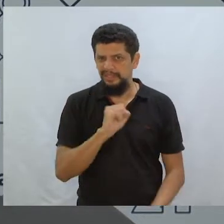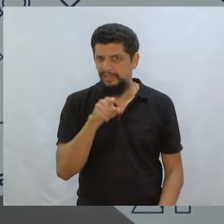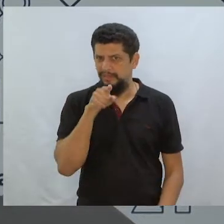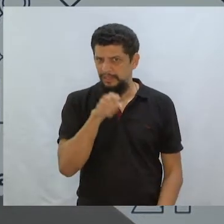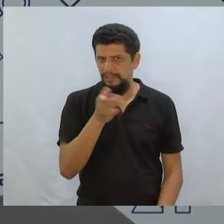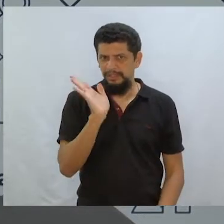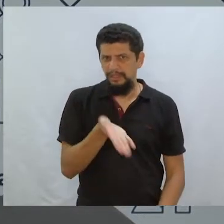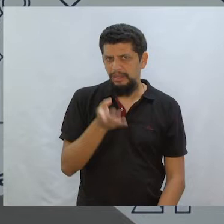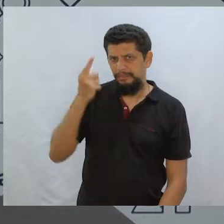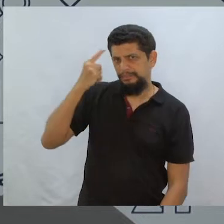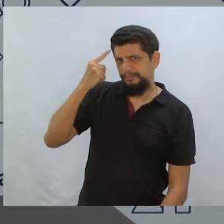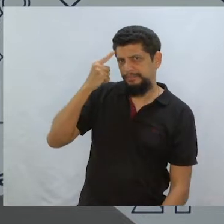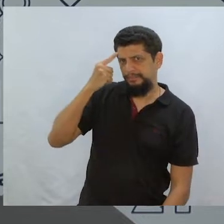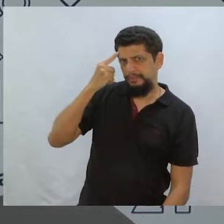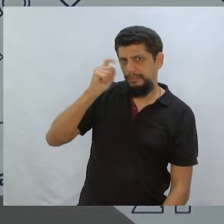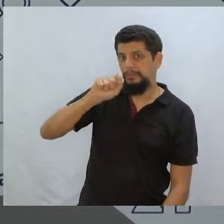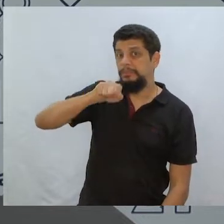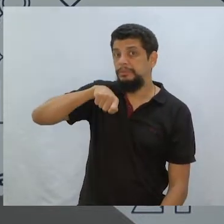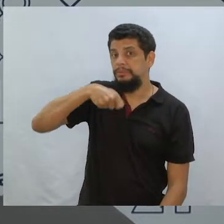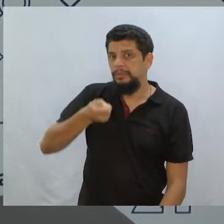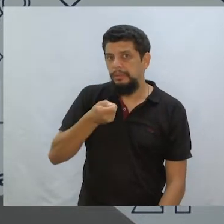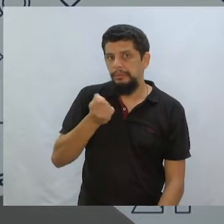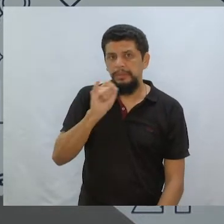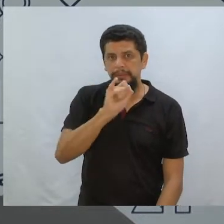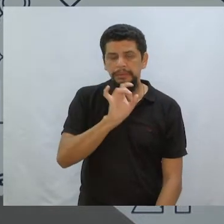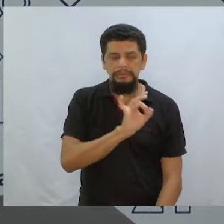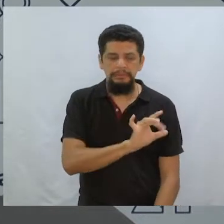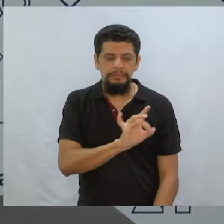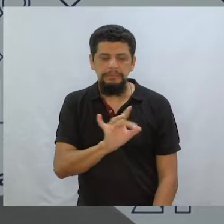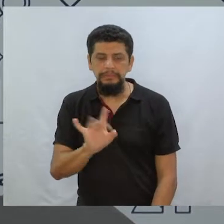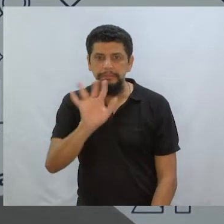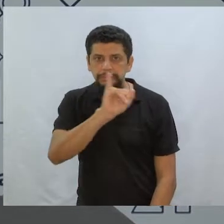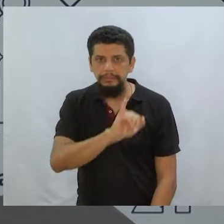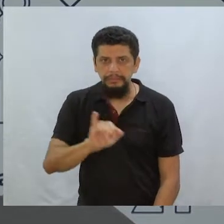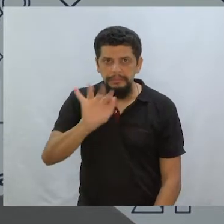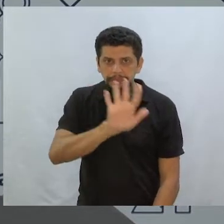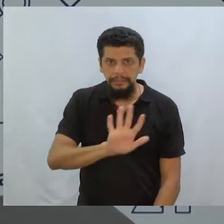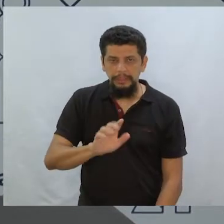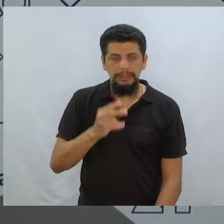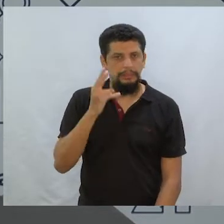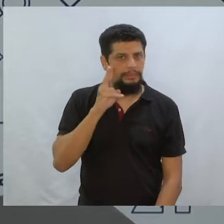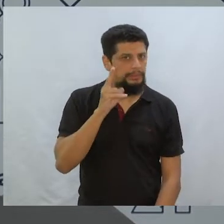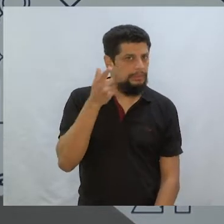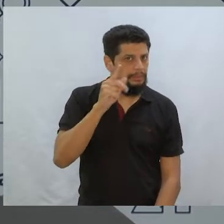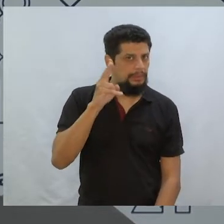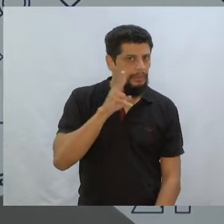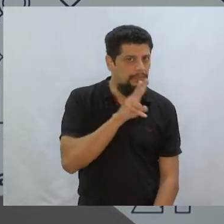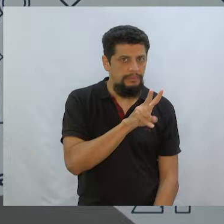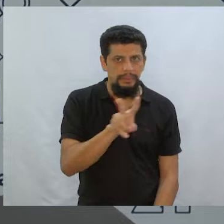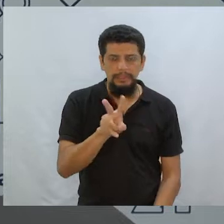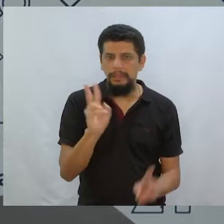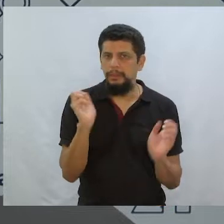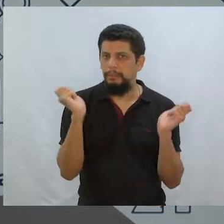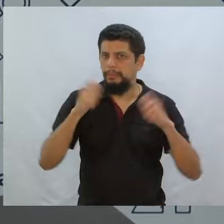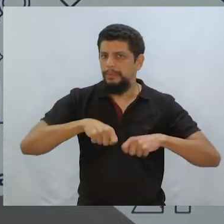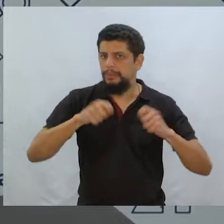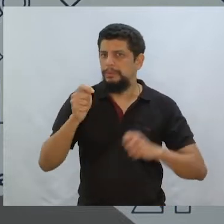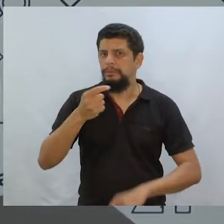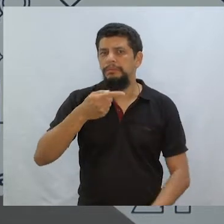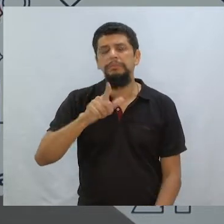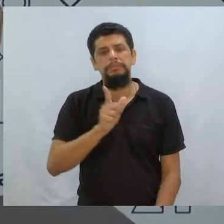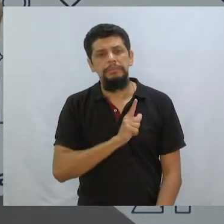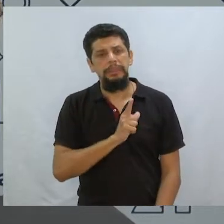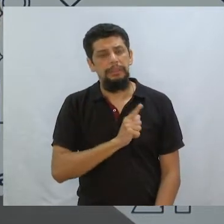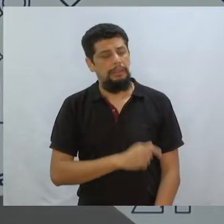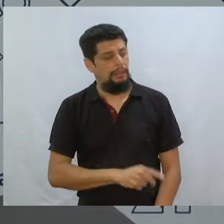você Já pensou a respeito conseguiu ali ver as possibilidades que nós temos mas professor